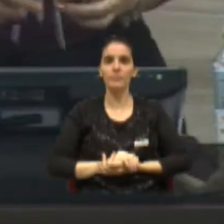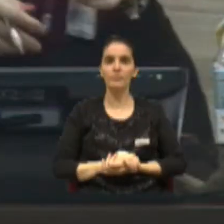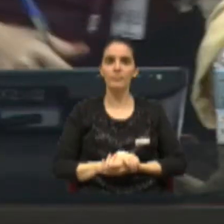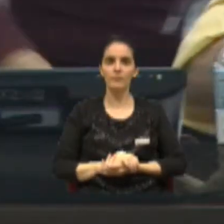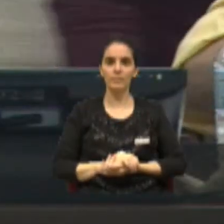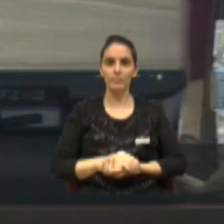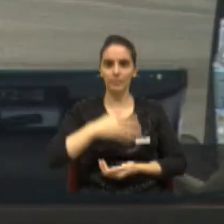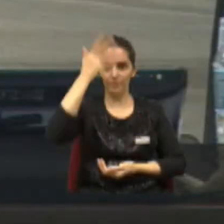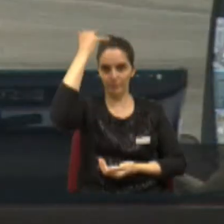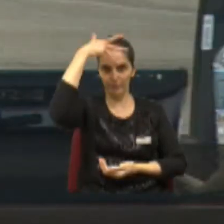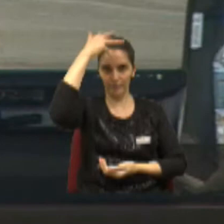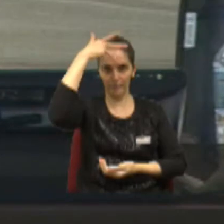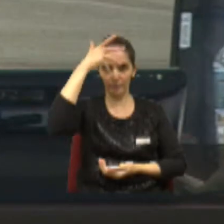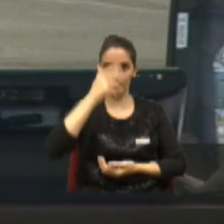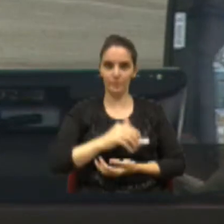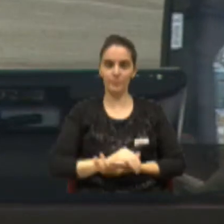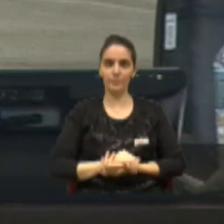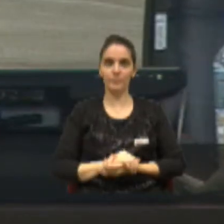Érica Tanque.